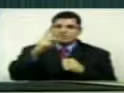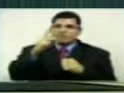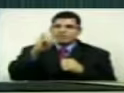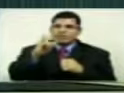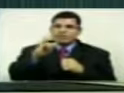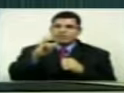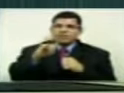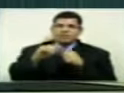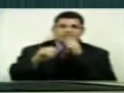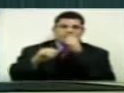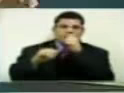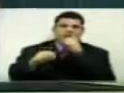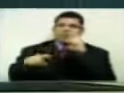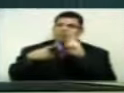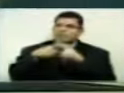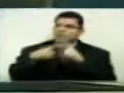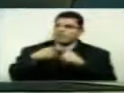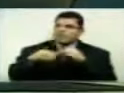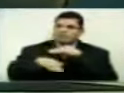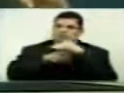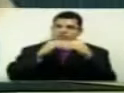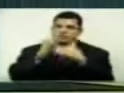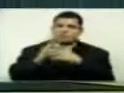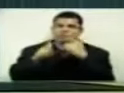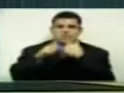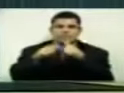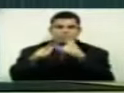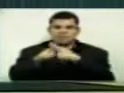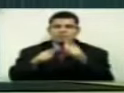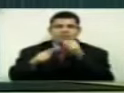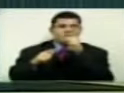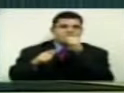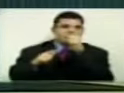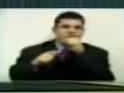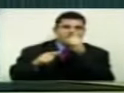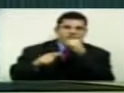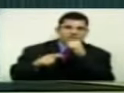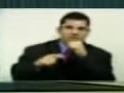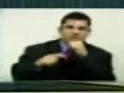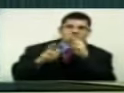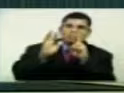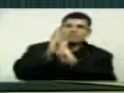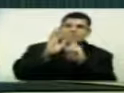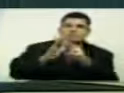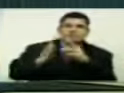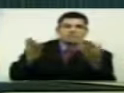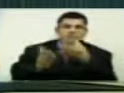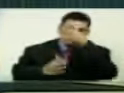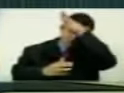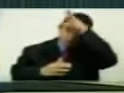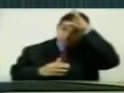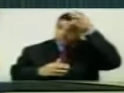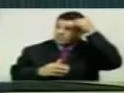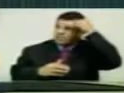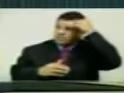da água, porque todos os problemas da água estão resolvidos em